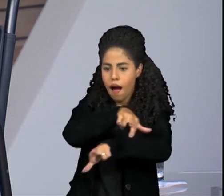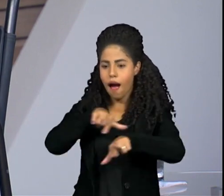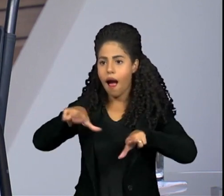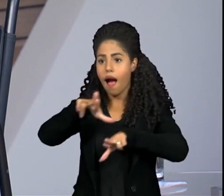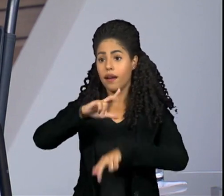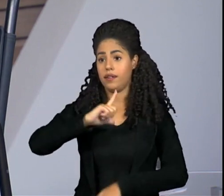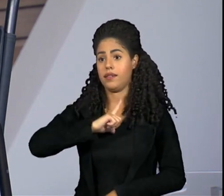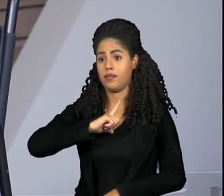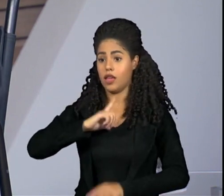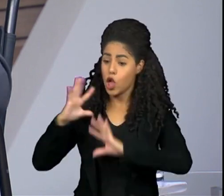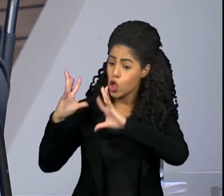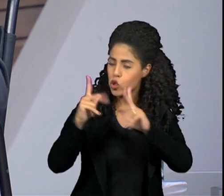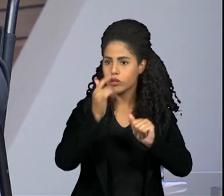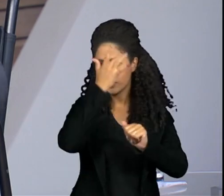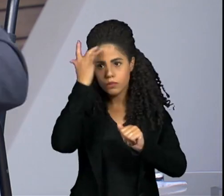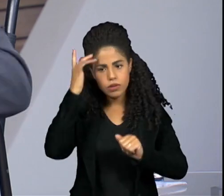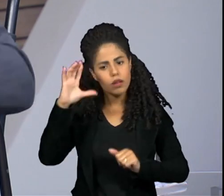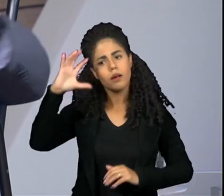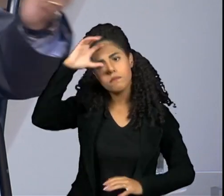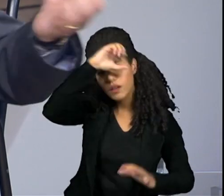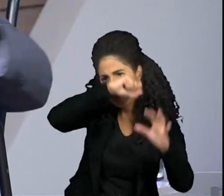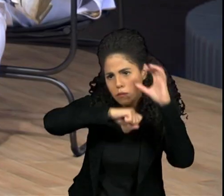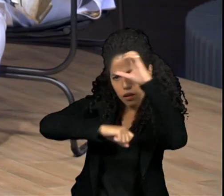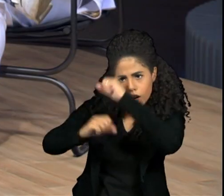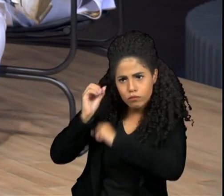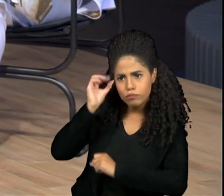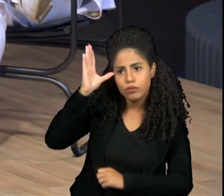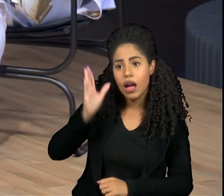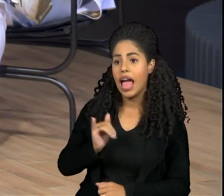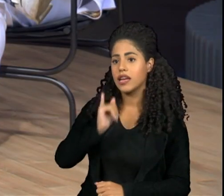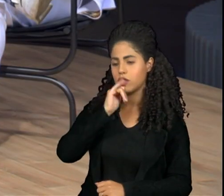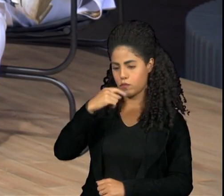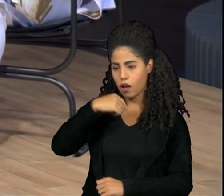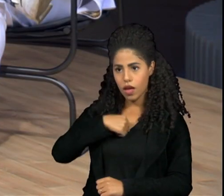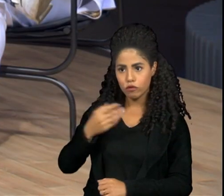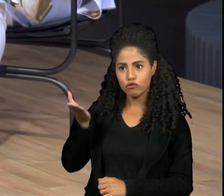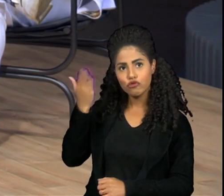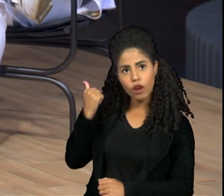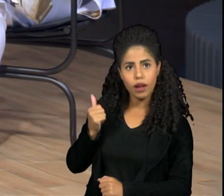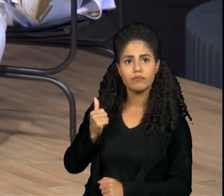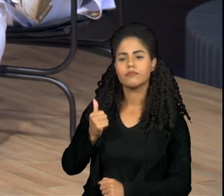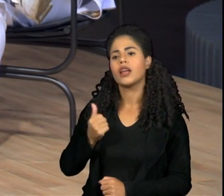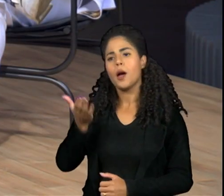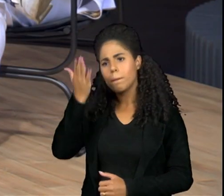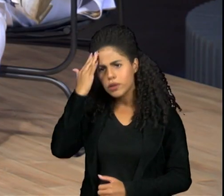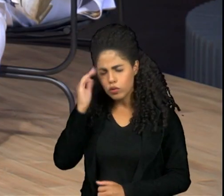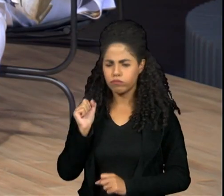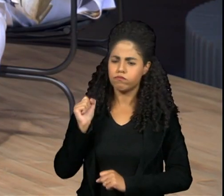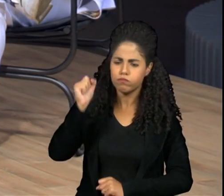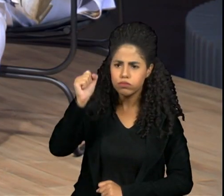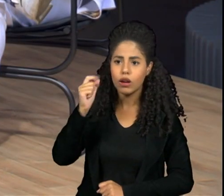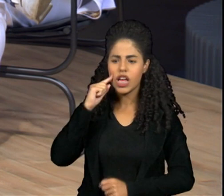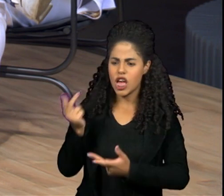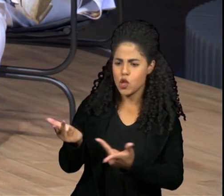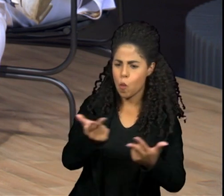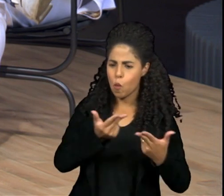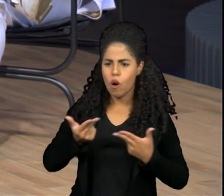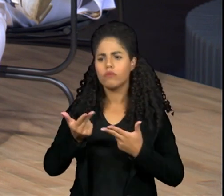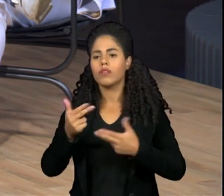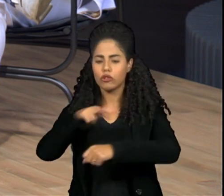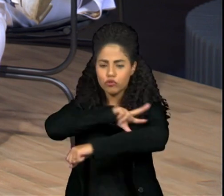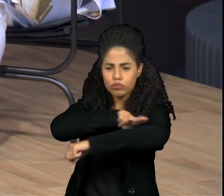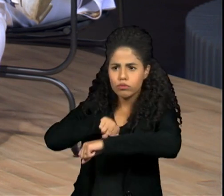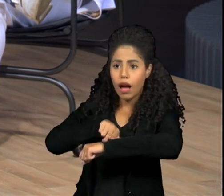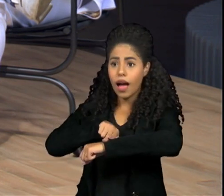hoje num momento que todo mundo está aprendendo. Por exemplo, eu sou muito amigo da Luana Genot, uma ativista que fala sobre a igualdade racial. Ela falou assim,